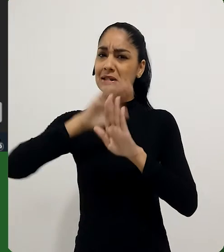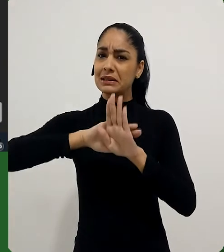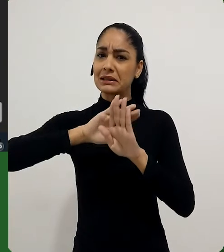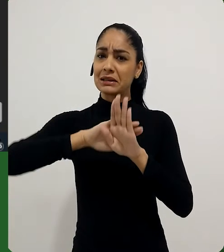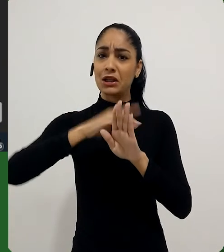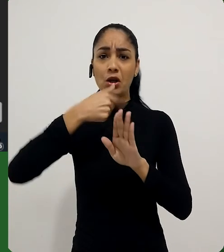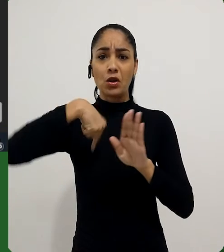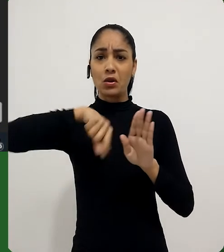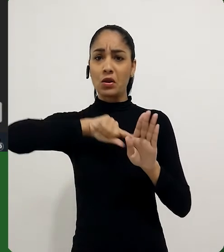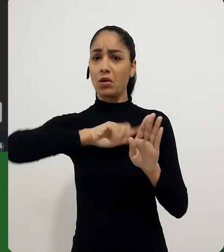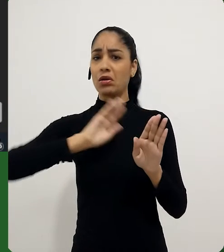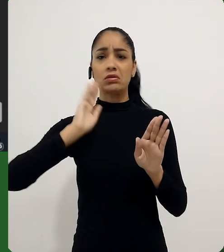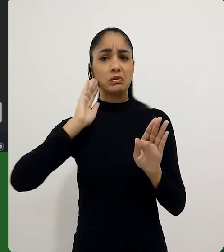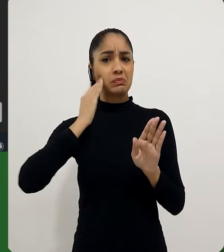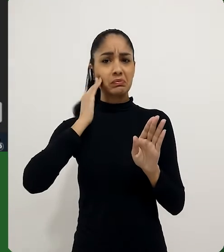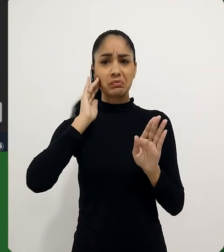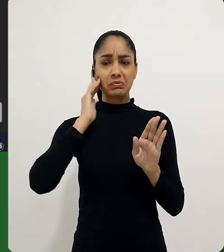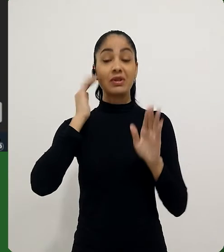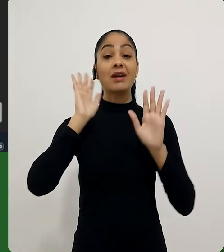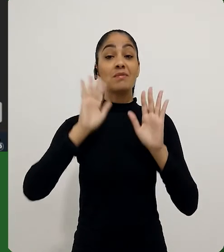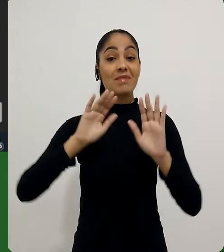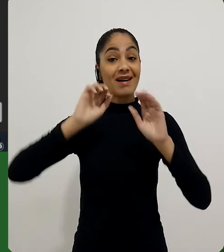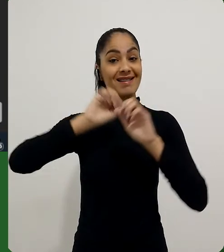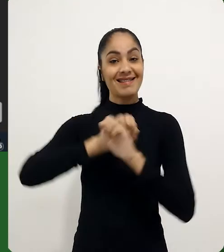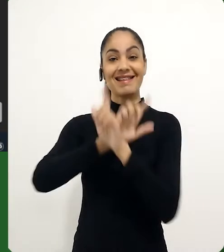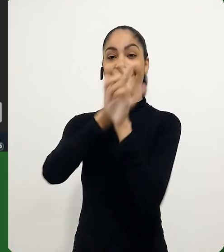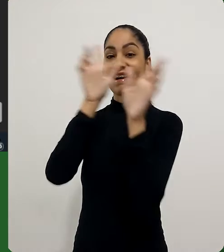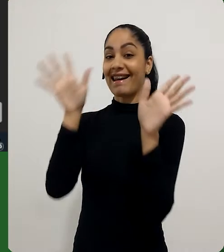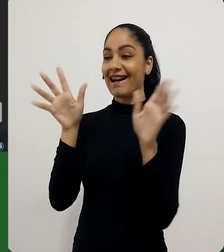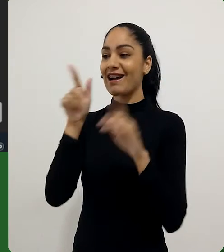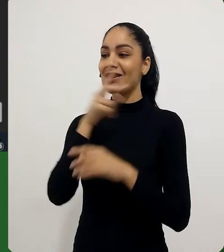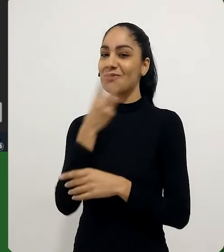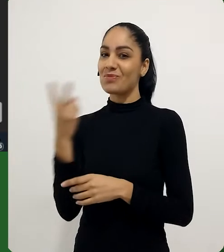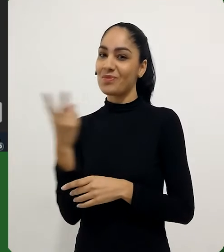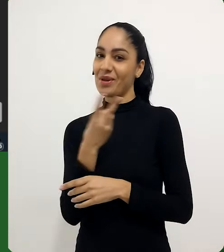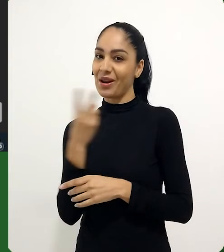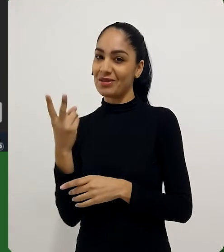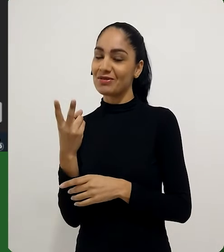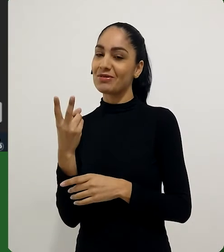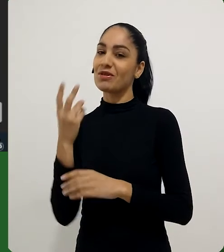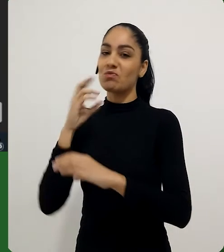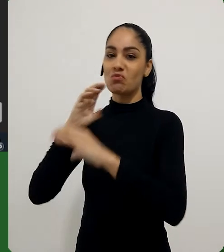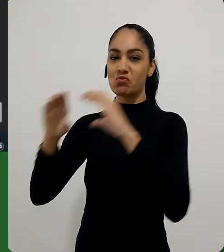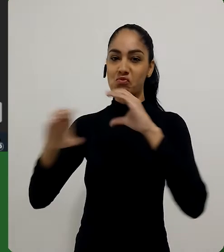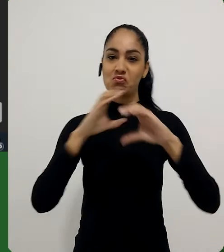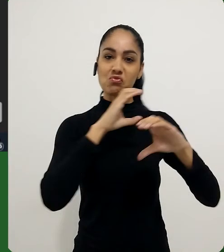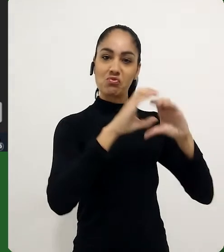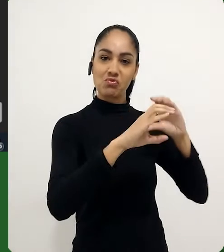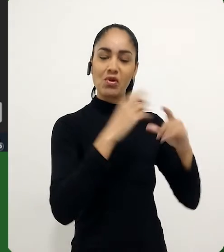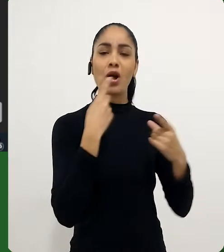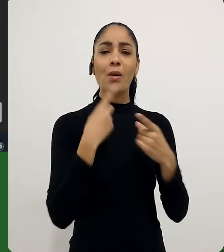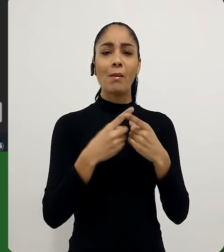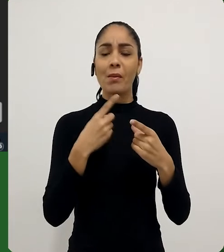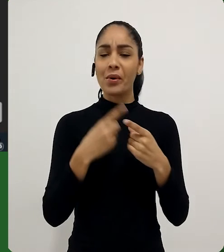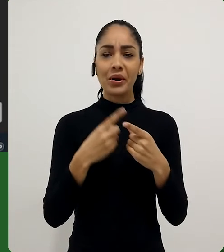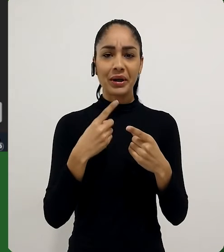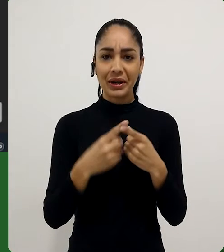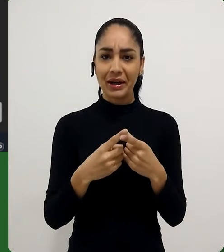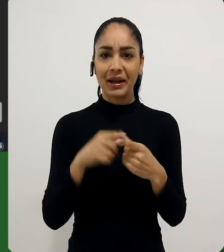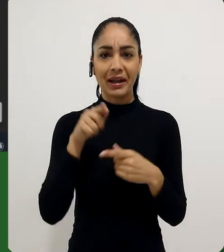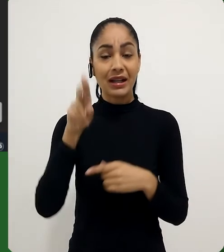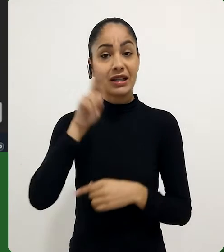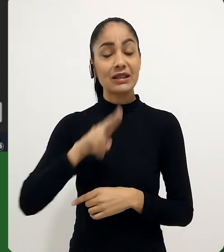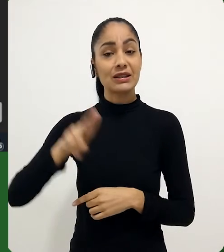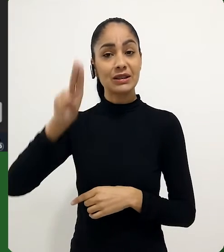não está claro. Não está claro para nós, né? Mas elas estão se